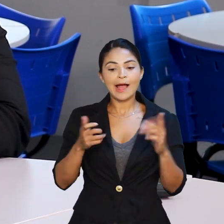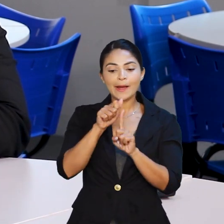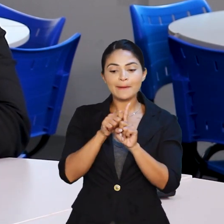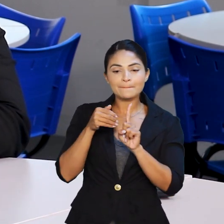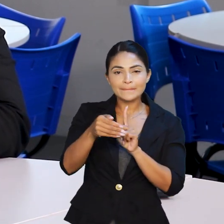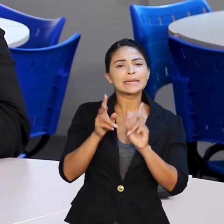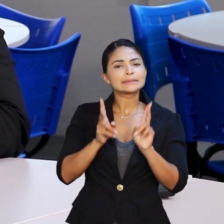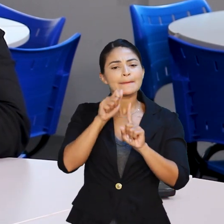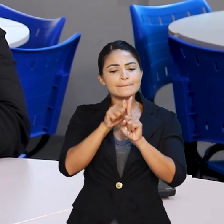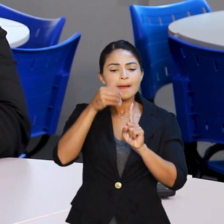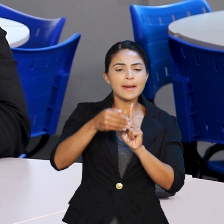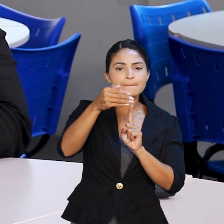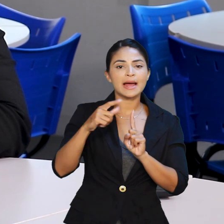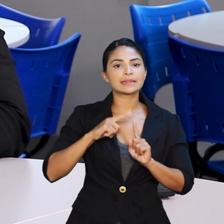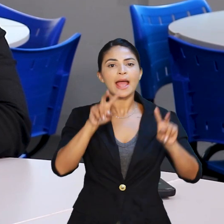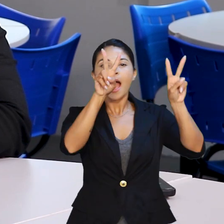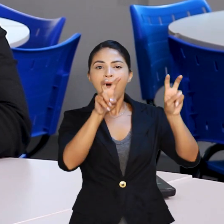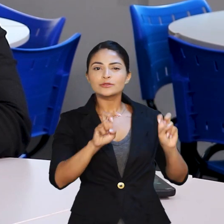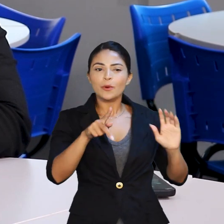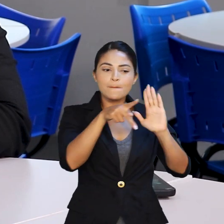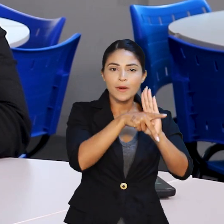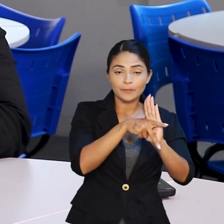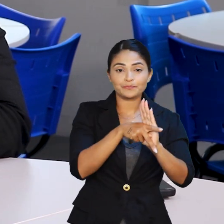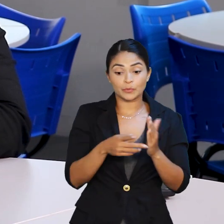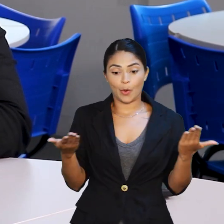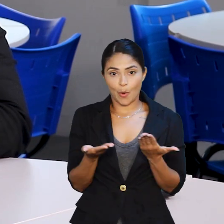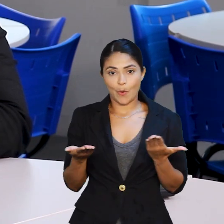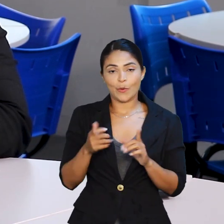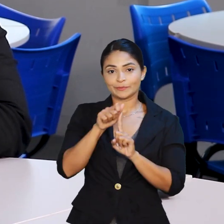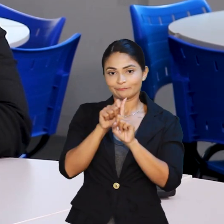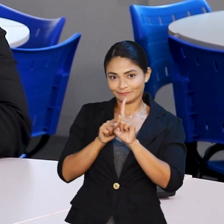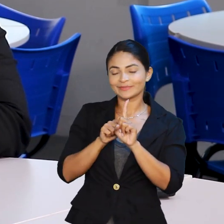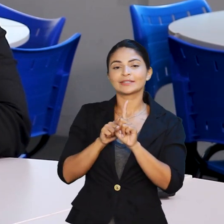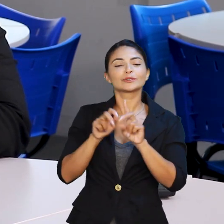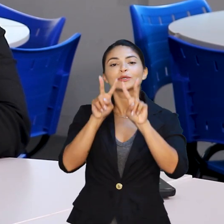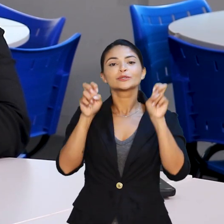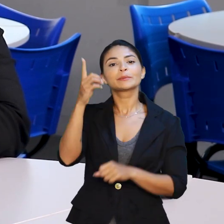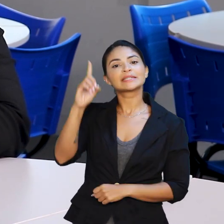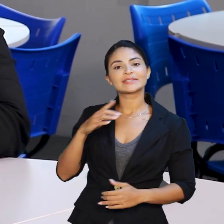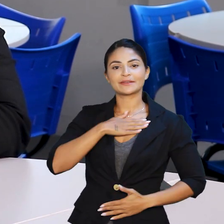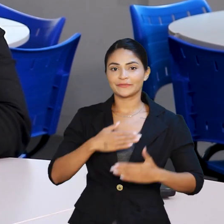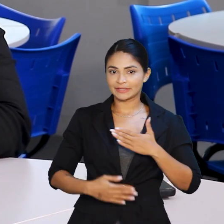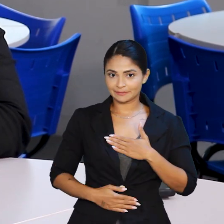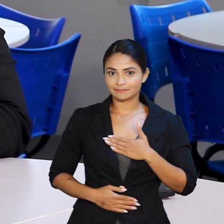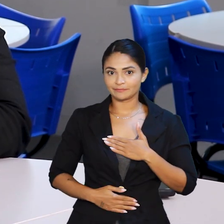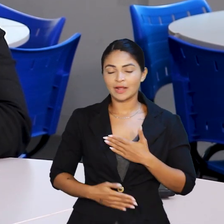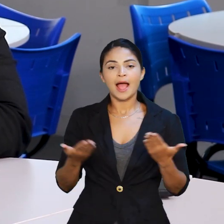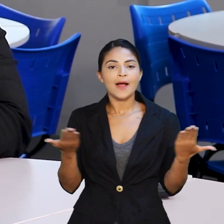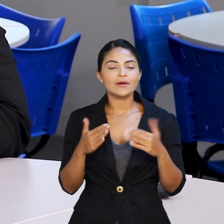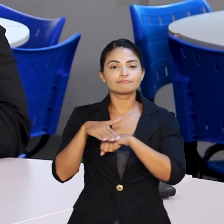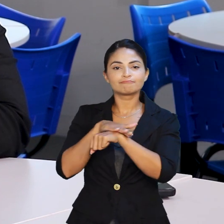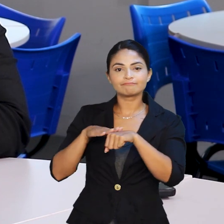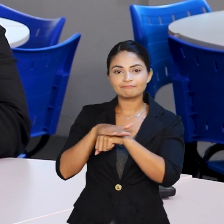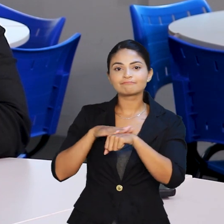todo mês, a gente trata de um assunto específico. E o tema do nosso mês é deficiência física. E vamos